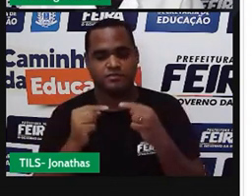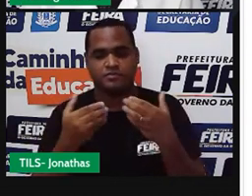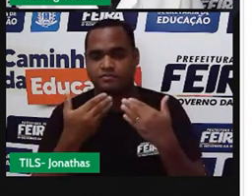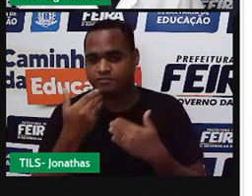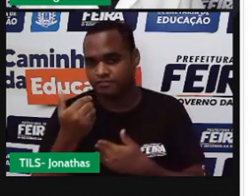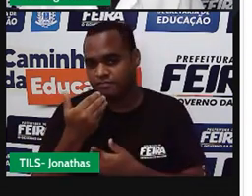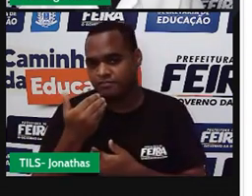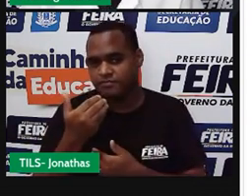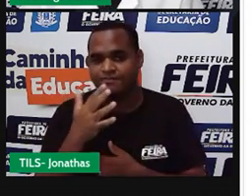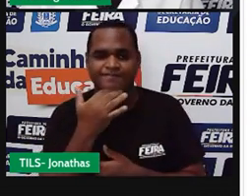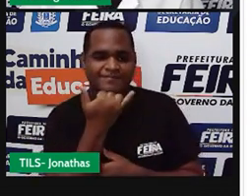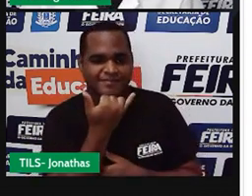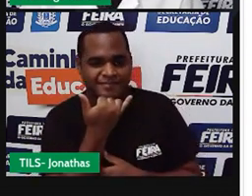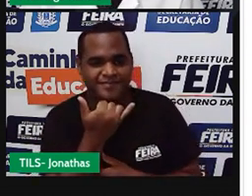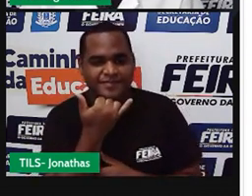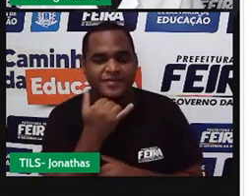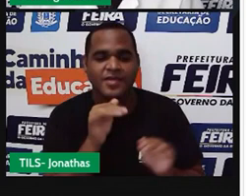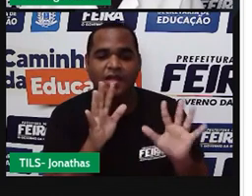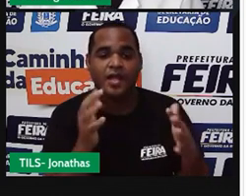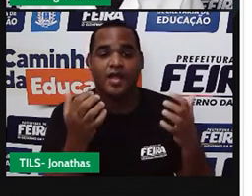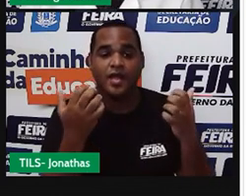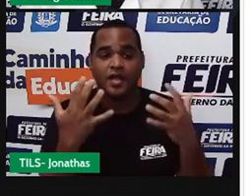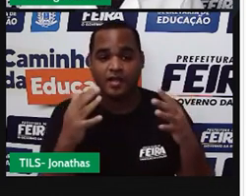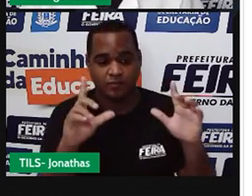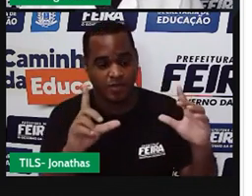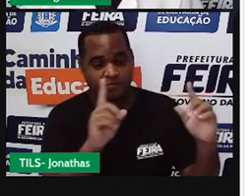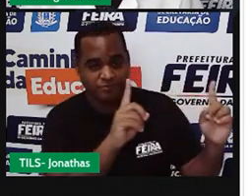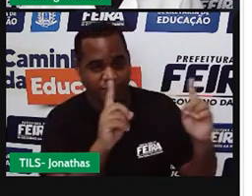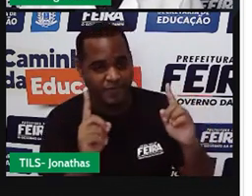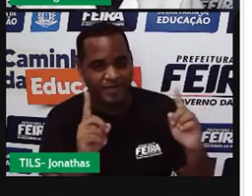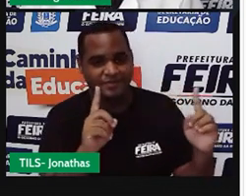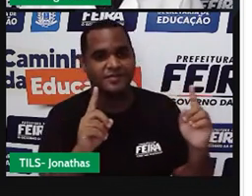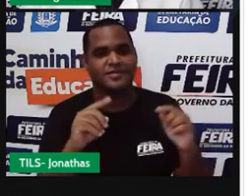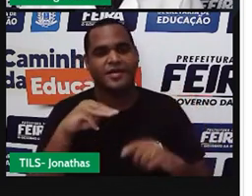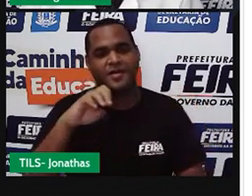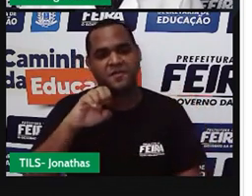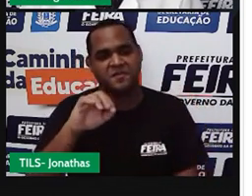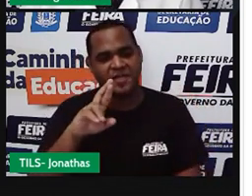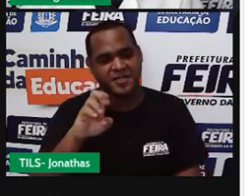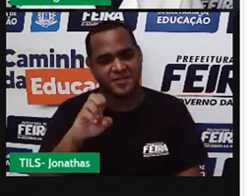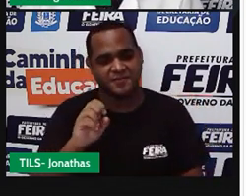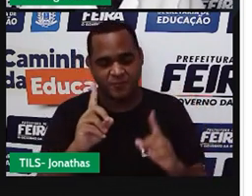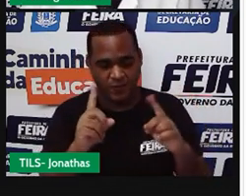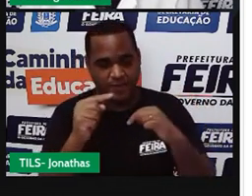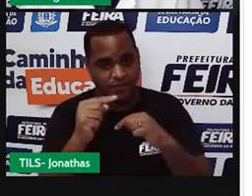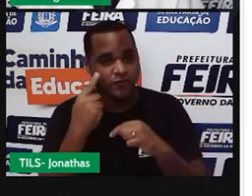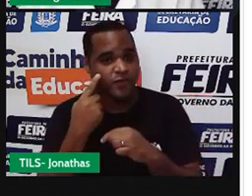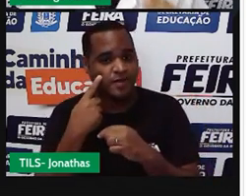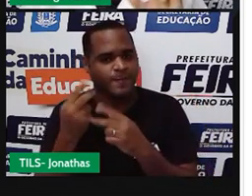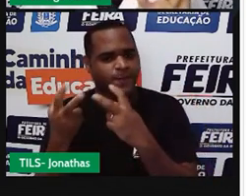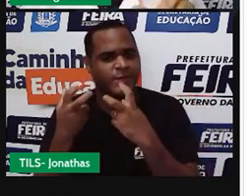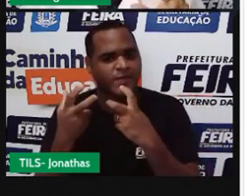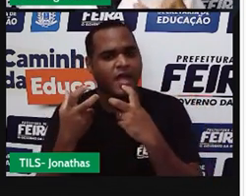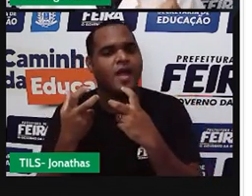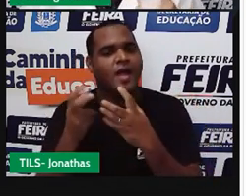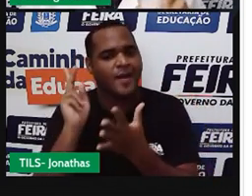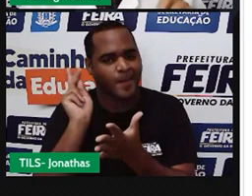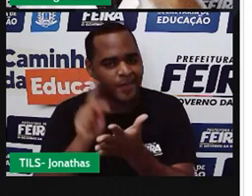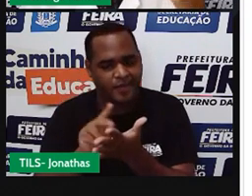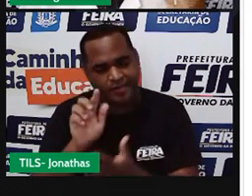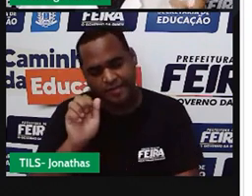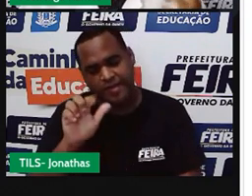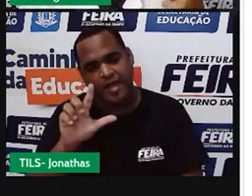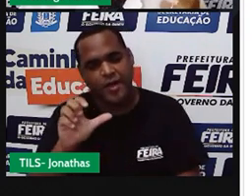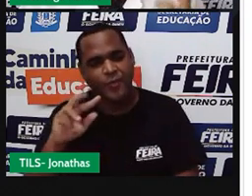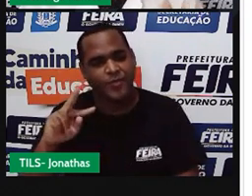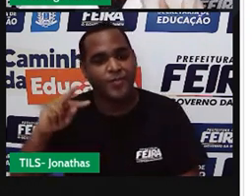Desculpa se você vai dar uma medida para os lados do quadrado de meio e você vai descobrir a diga é o porquê Porque a diga